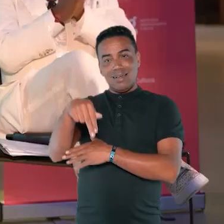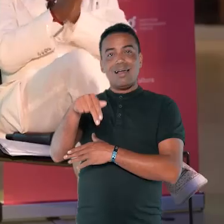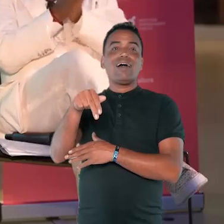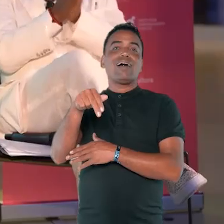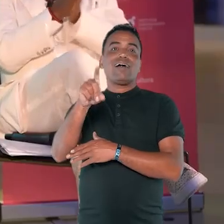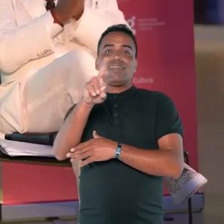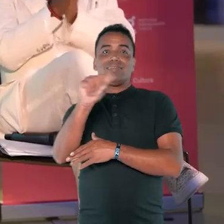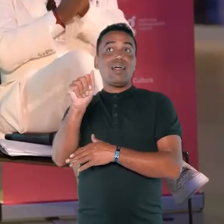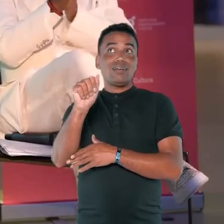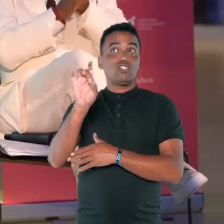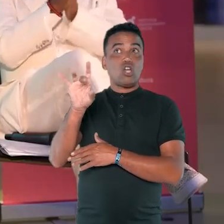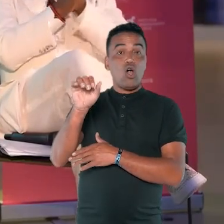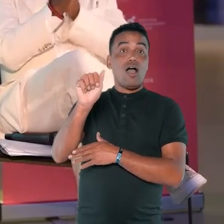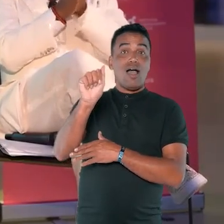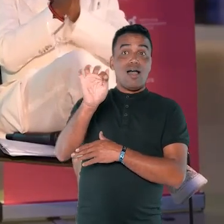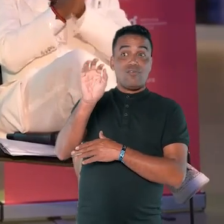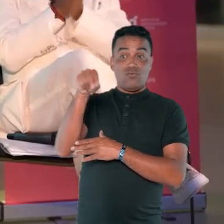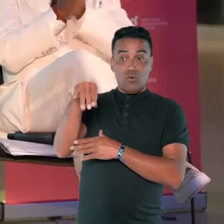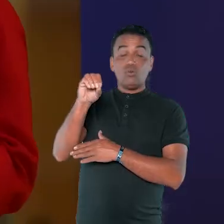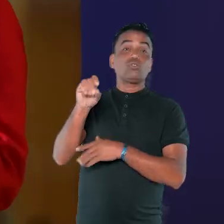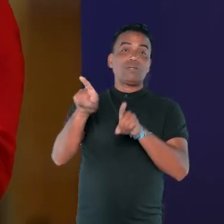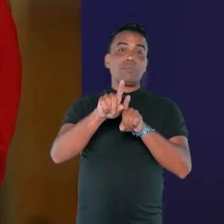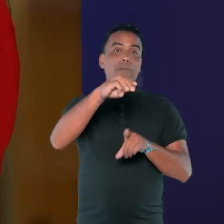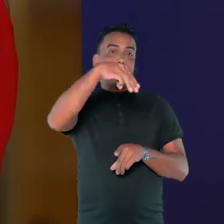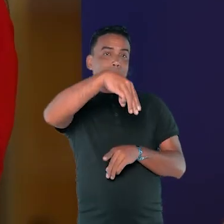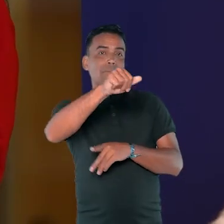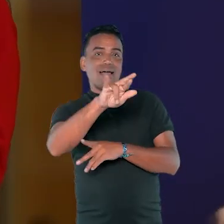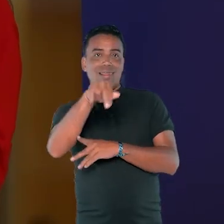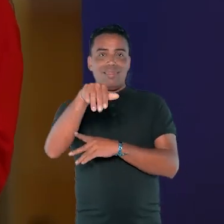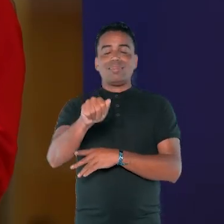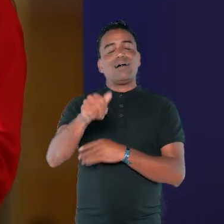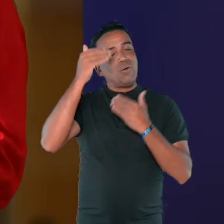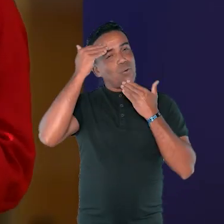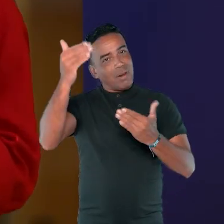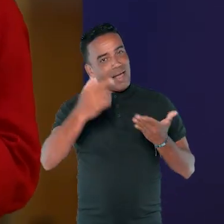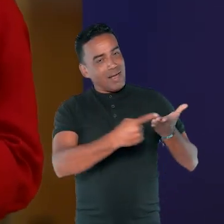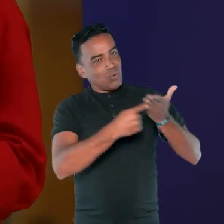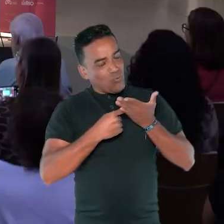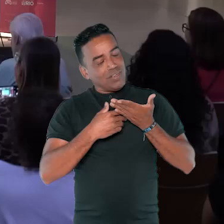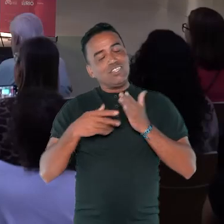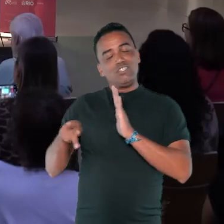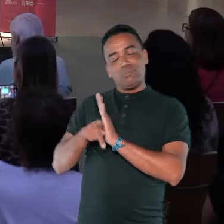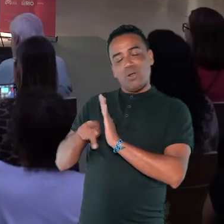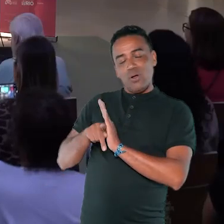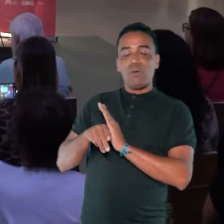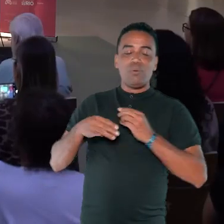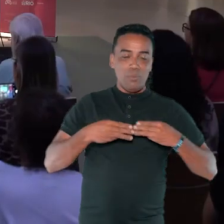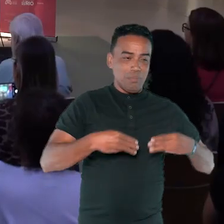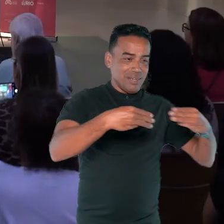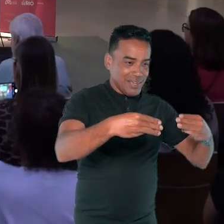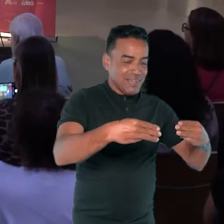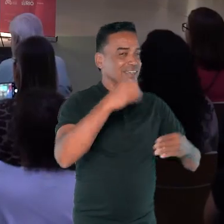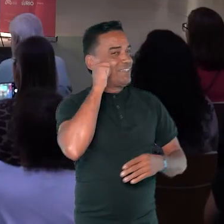plateia é filmada e está cheia. Eventualmente, alguns telespectadores são convidados a interagir com os convidados e eles recebem o microfone